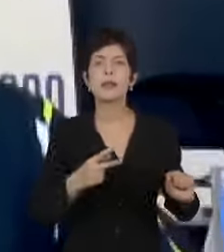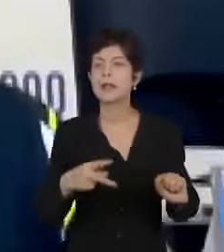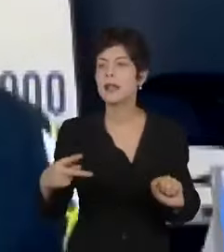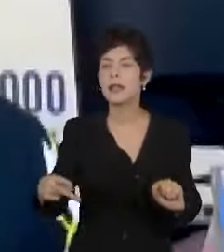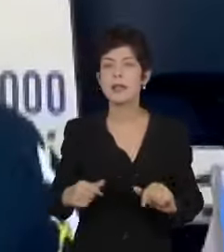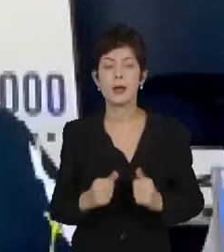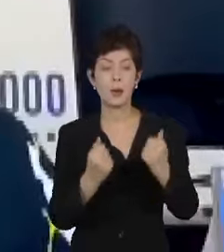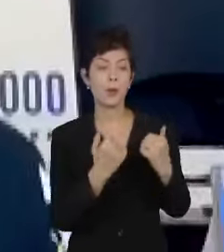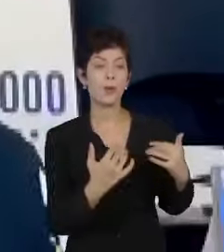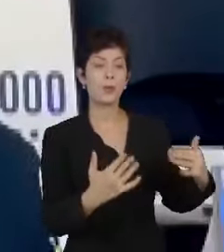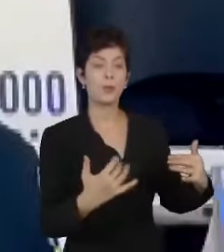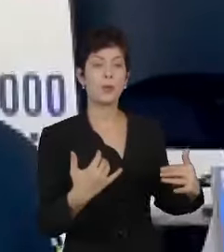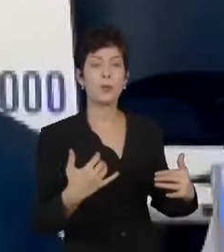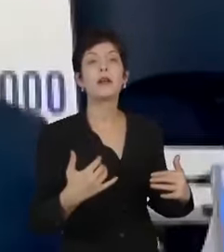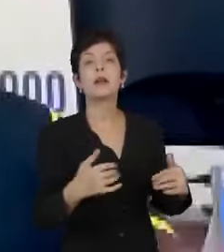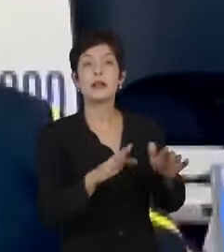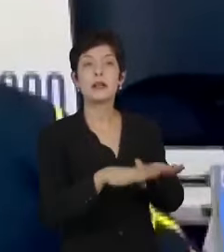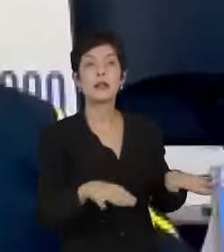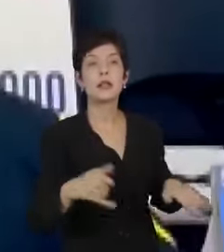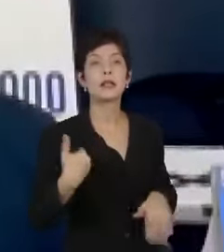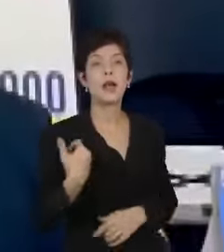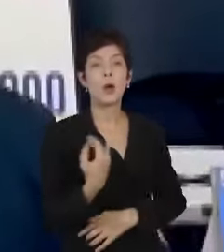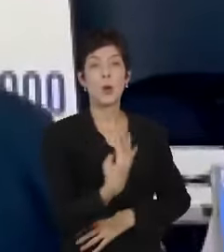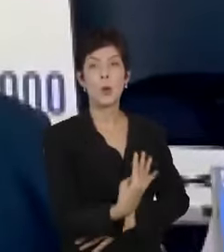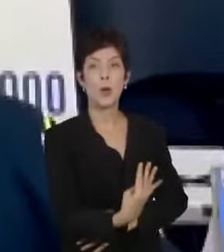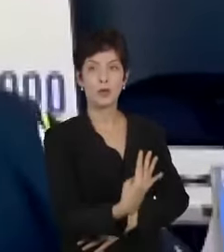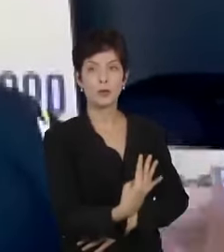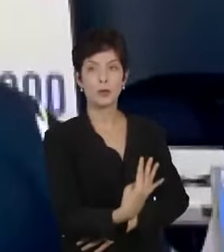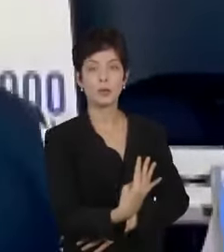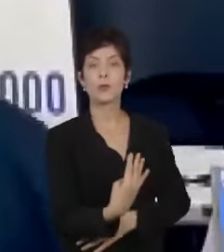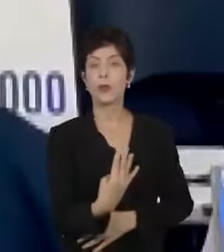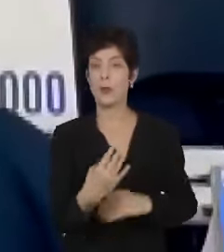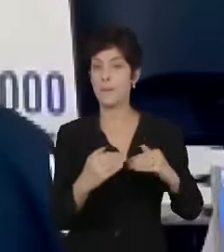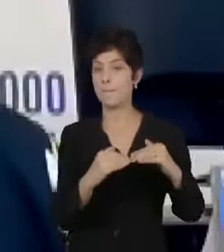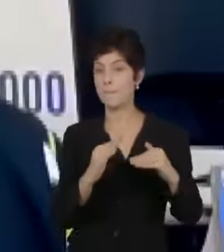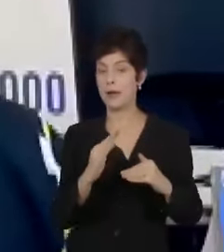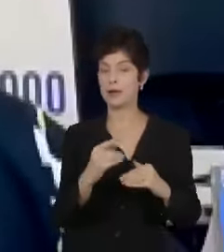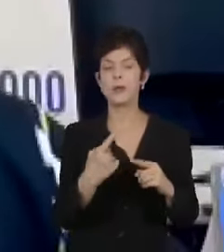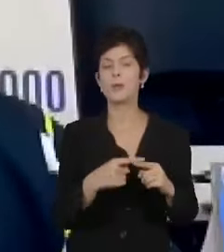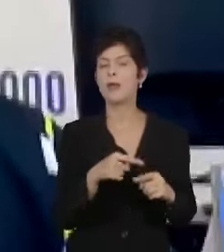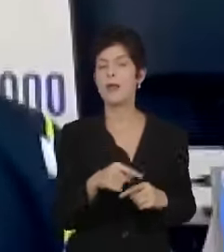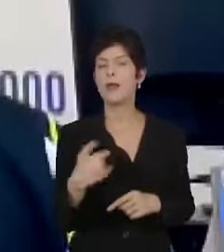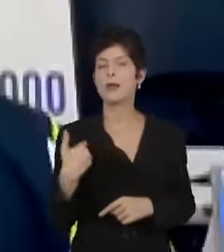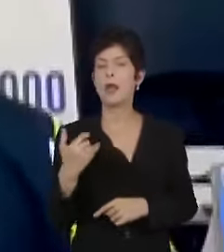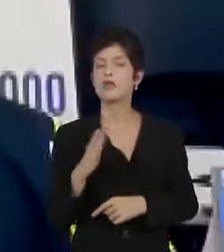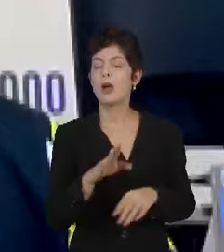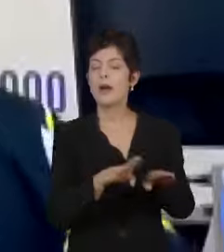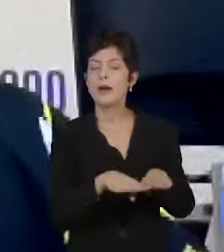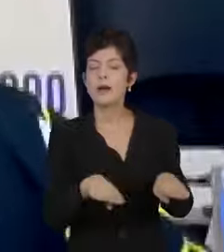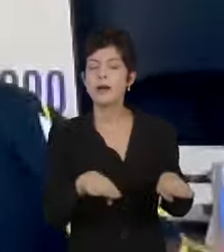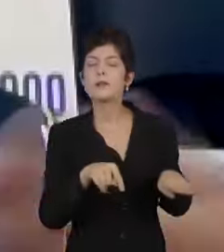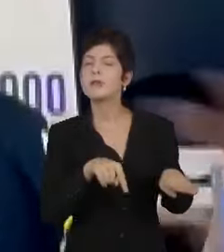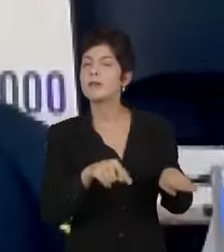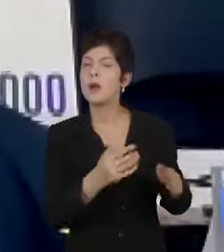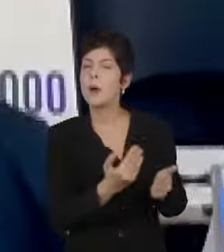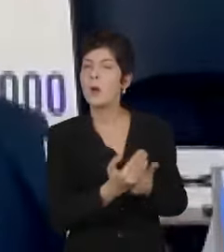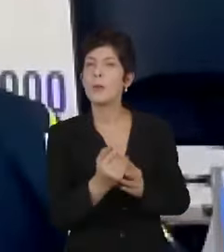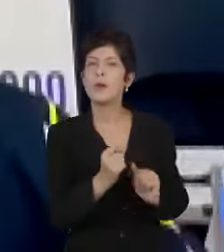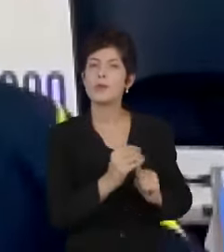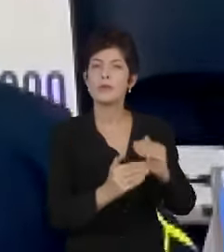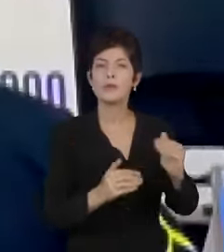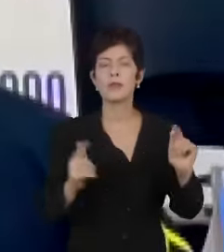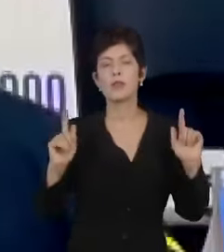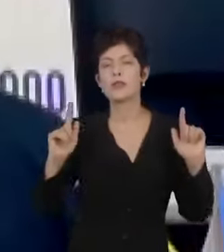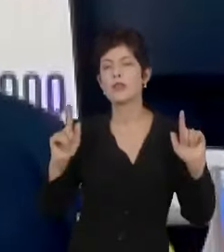são crianças de 4 anos para cima, porque nessa idade a criança começa a desenvolver hobbies